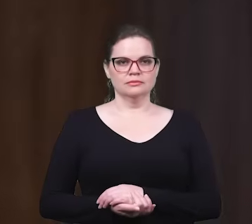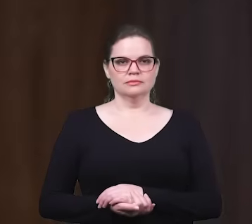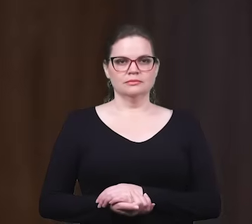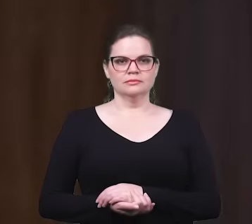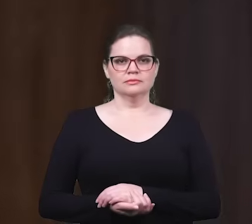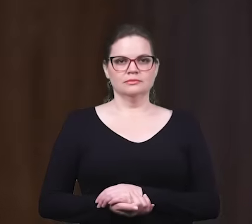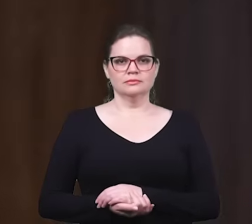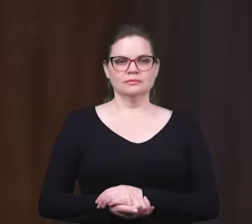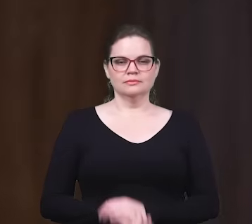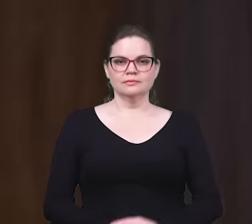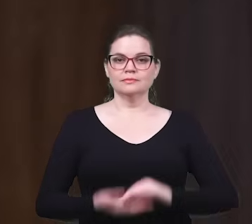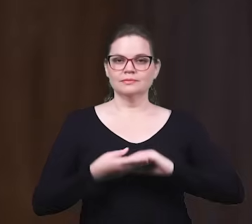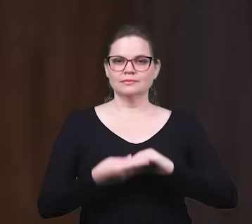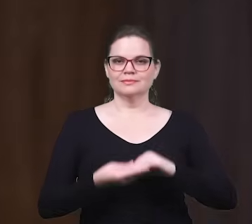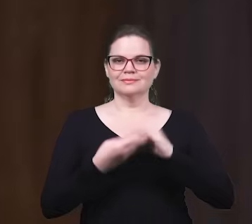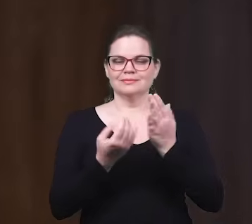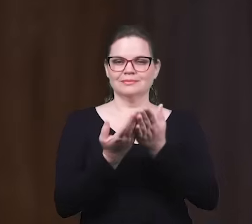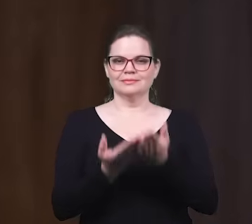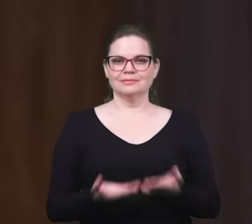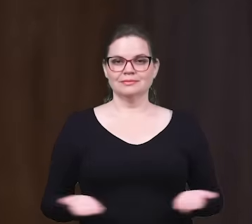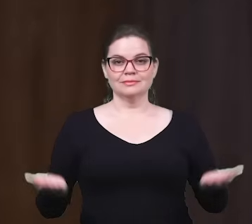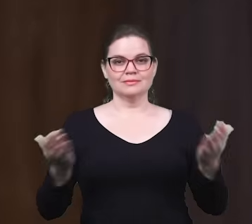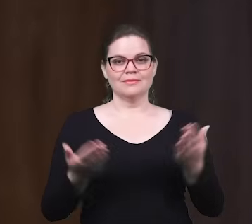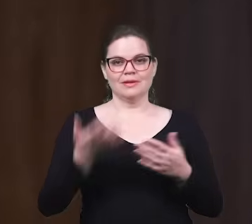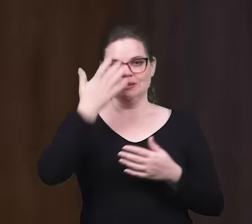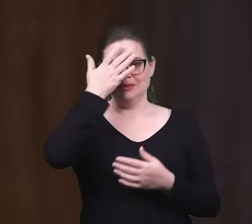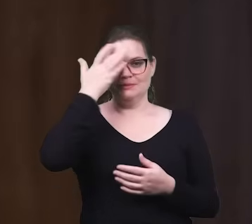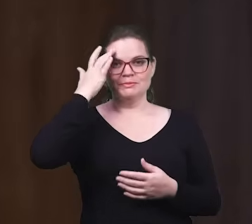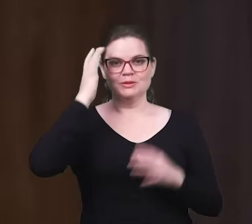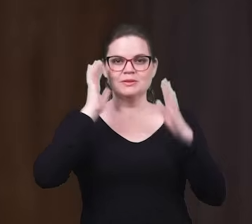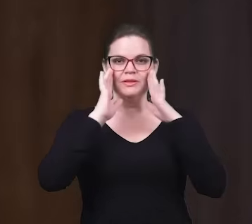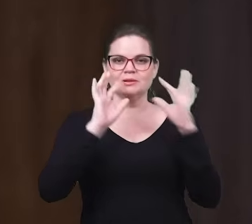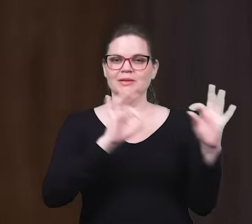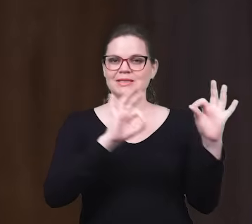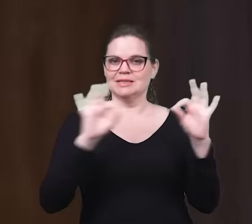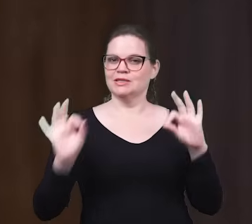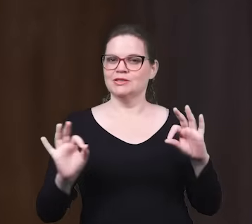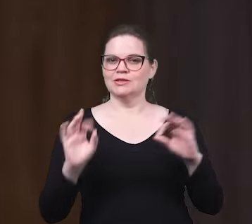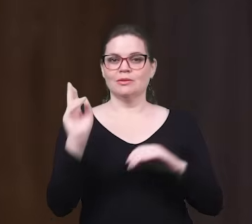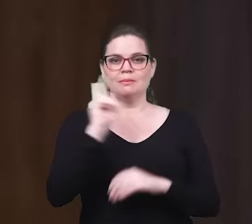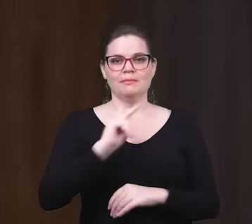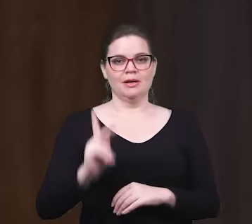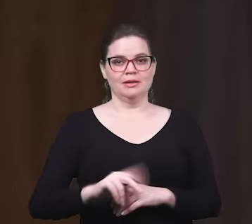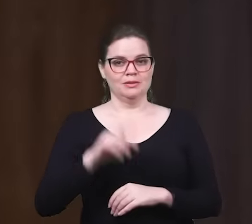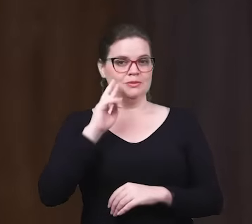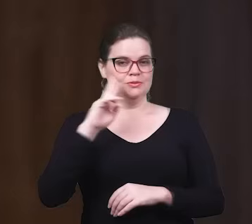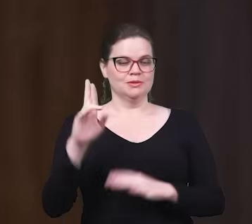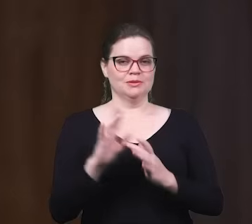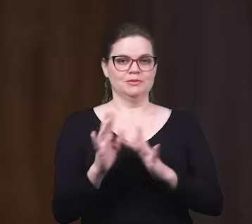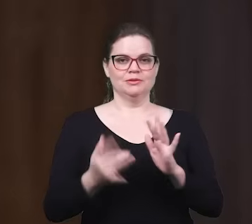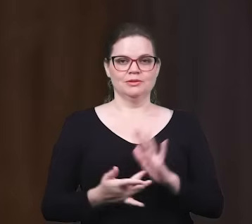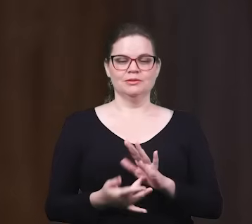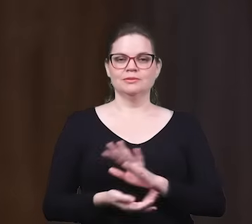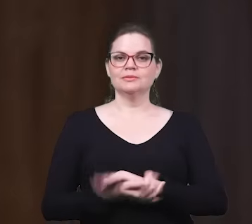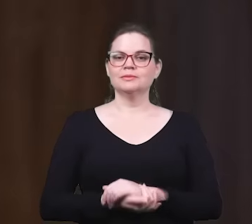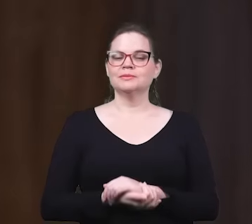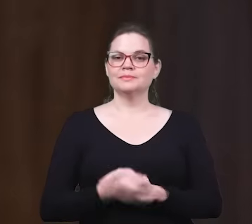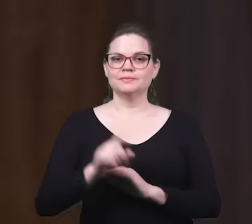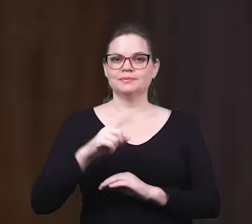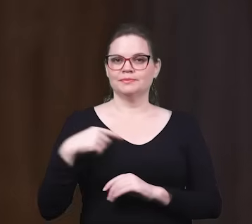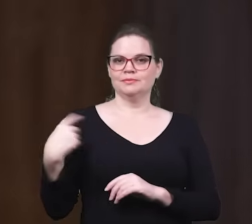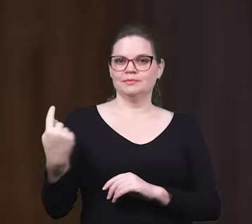Queridos irmãos, amigos, saudamos a todos com a paz do Senhor Jesus. Estamos